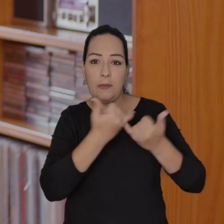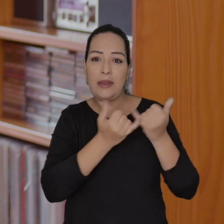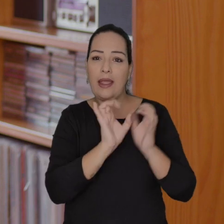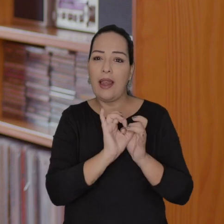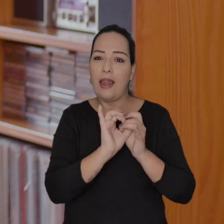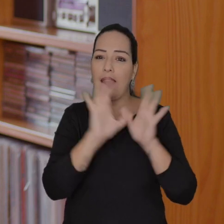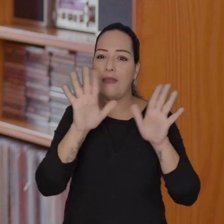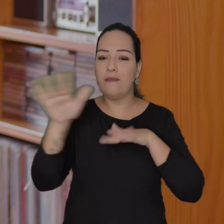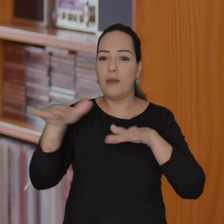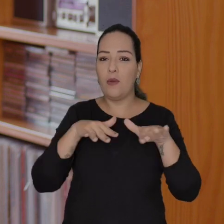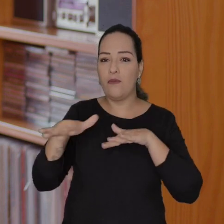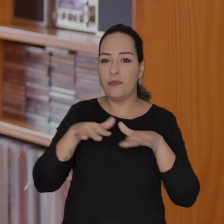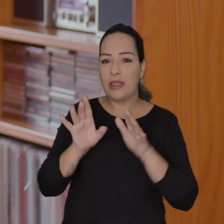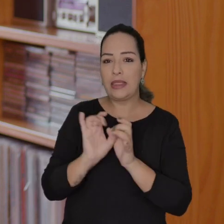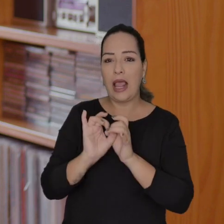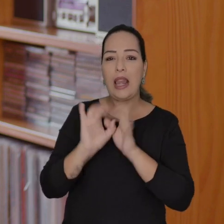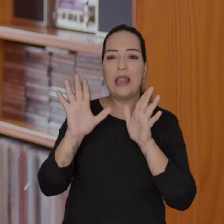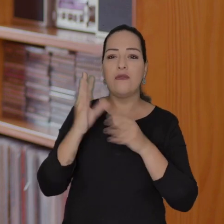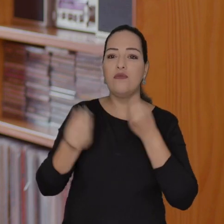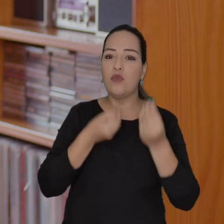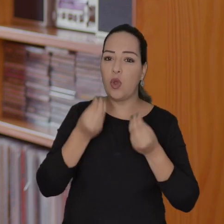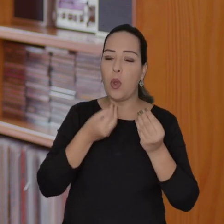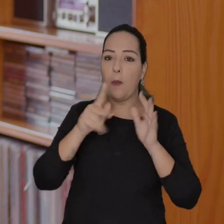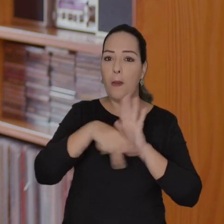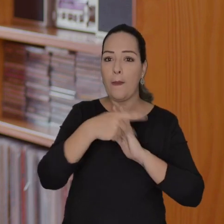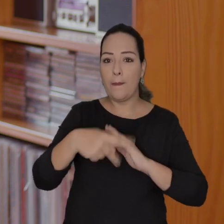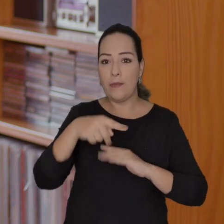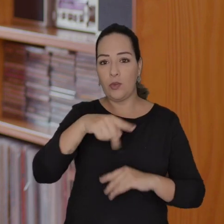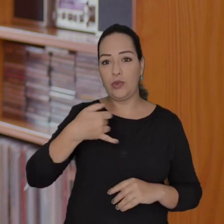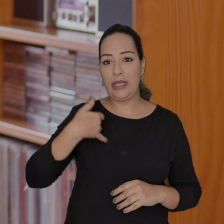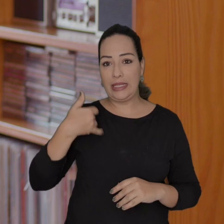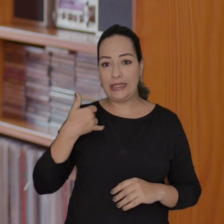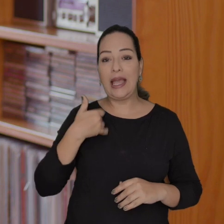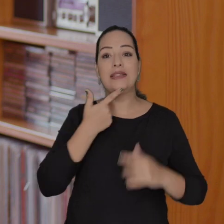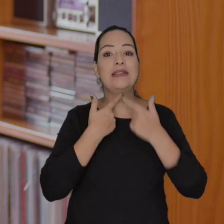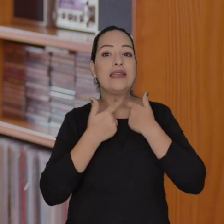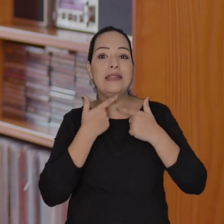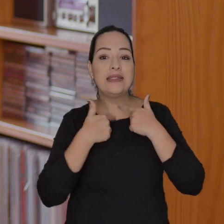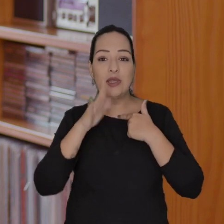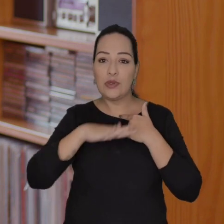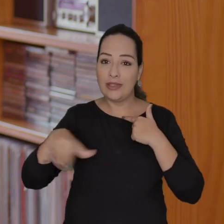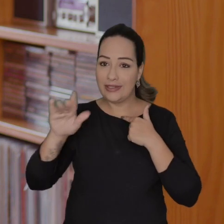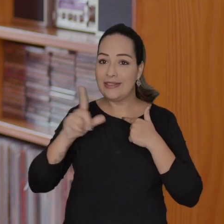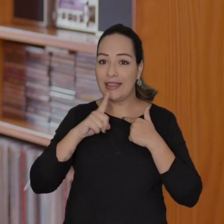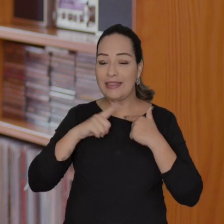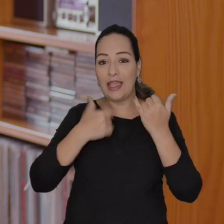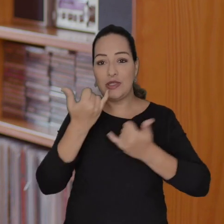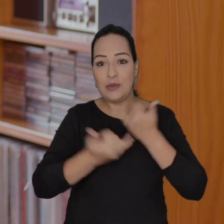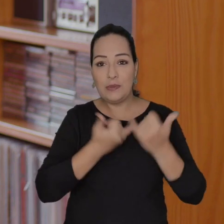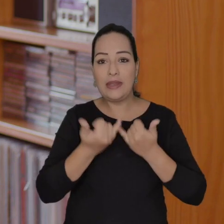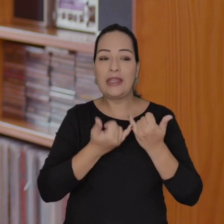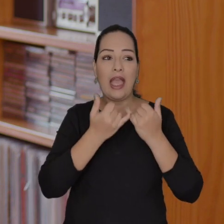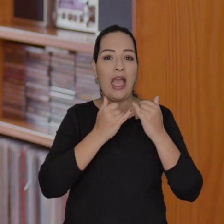espaço para brincar livremente, para se movimentar livremente, como é próprio né, dessa idade, o desejo que as crianças têm,